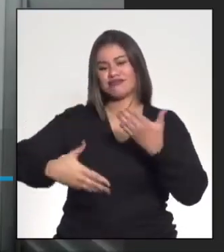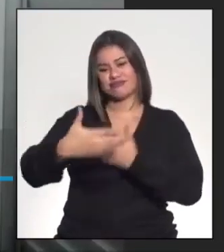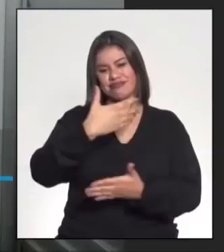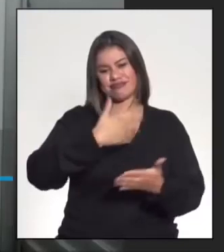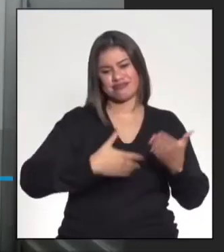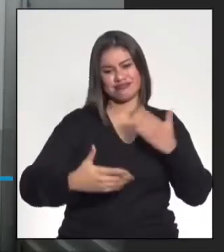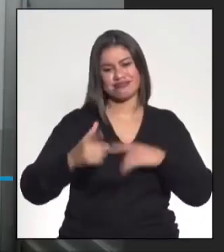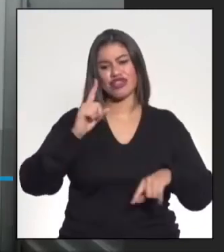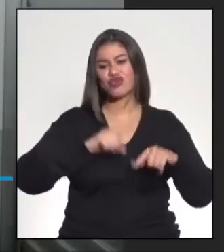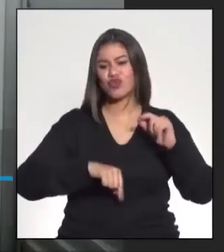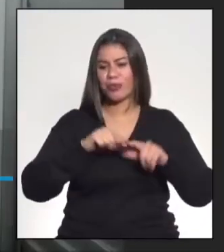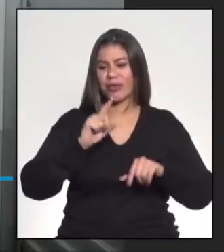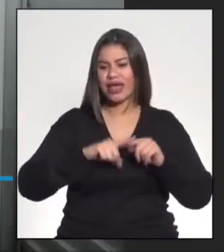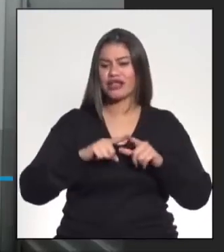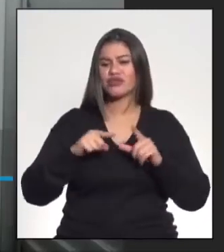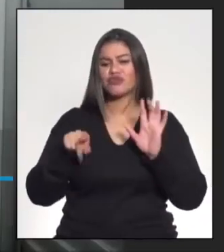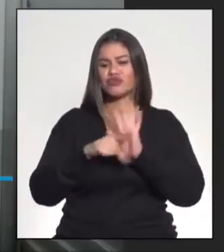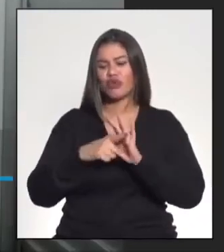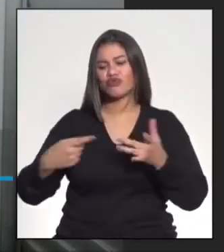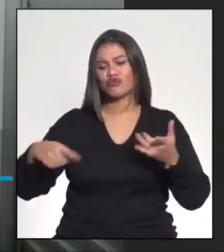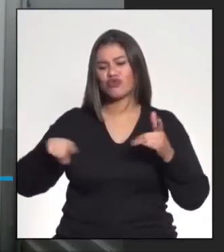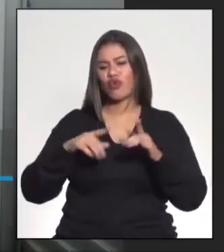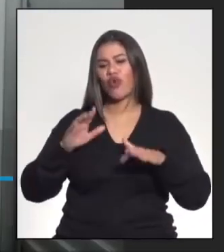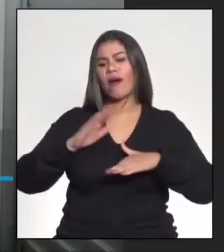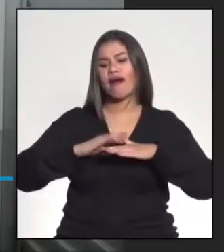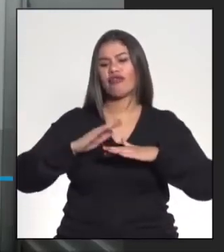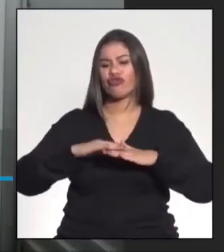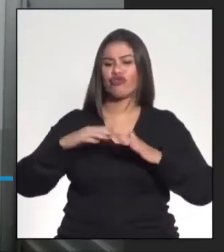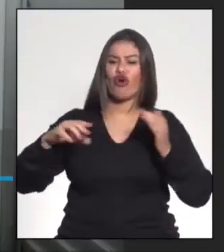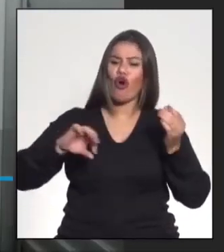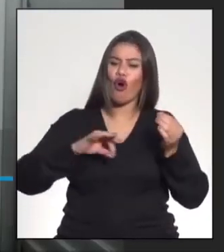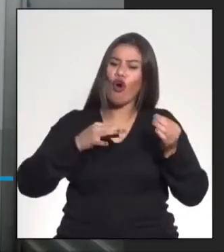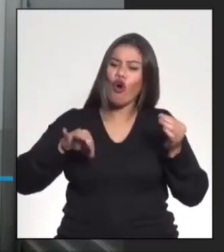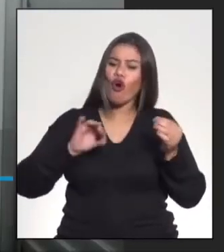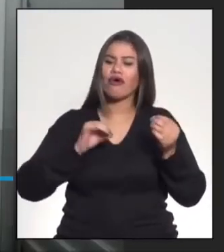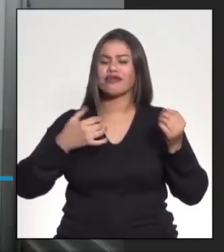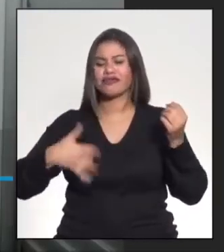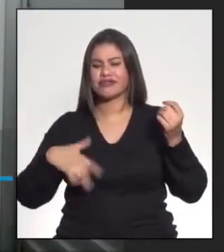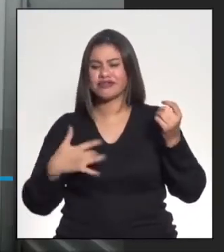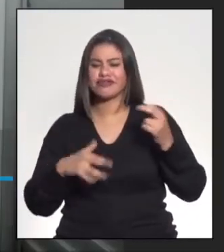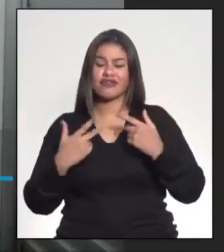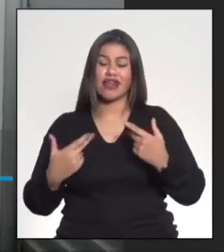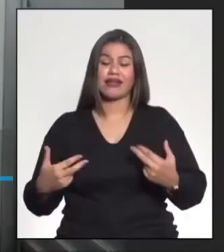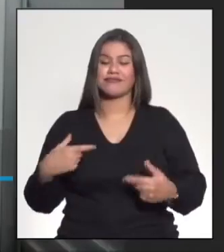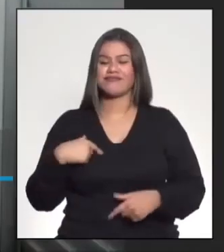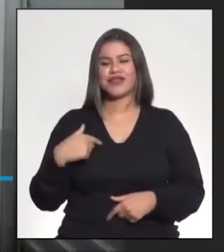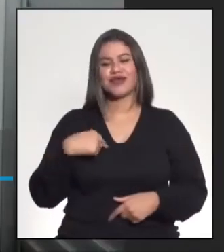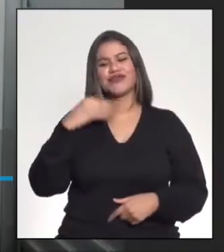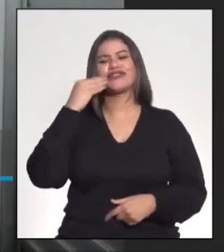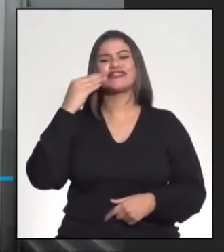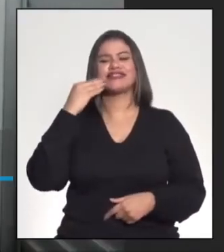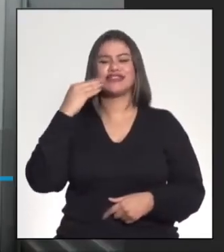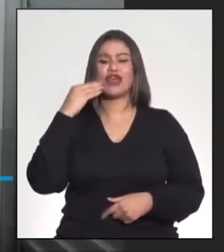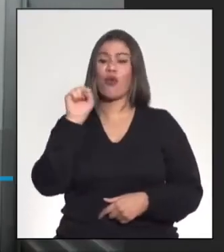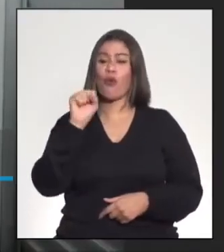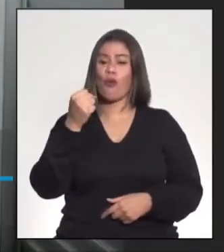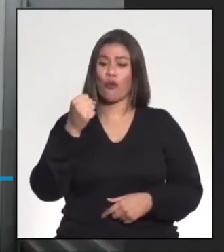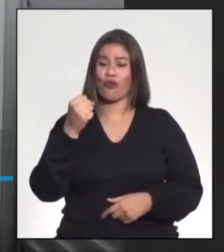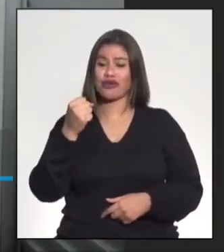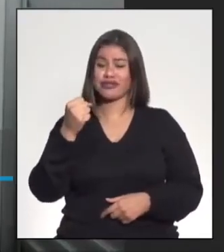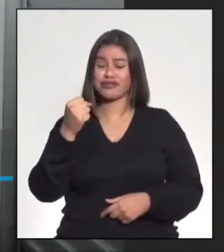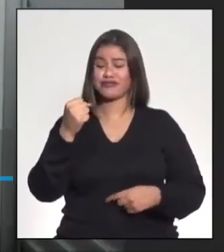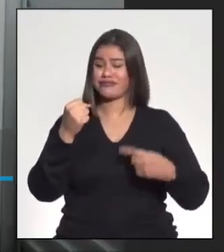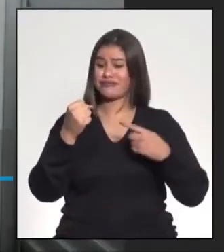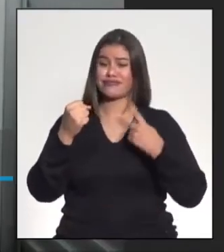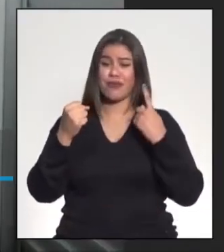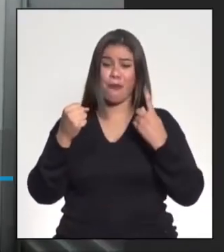quem tentou fazer, quem não conseguiu também. E assim, eu tentei 8 vezes e é só risada. Eu só dou risada, gente. Eu dou risada sozinha aqui, porque é